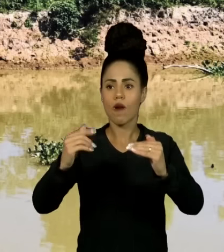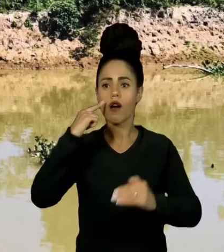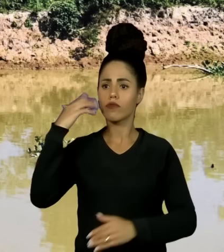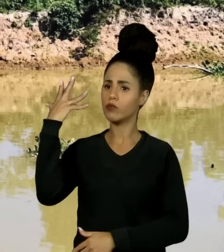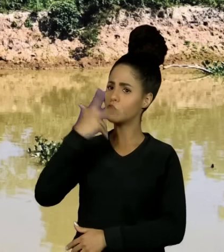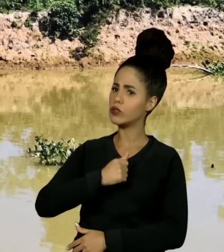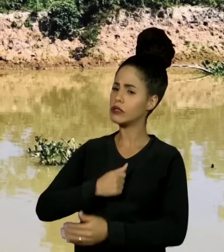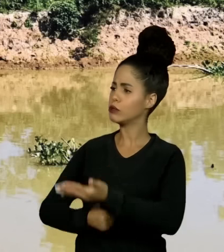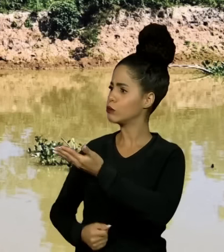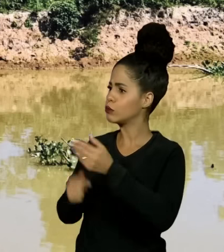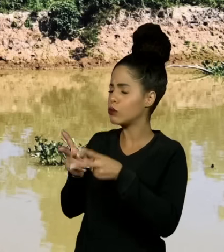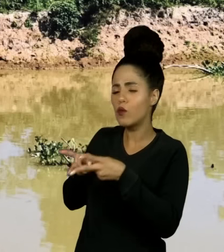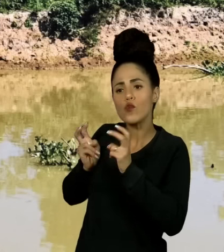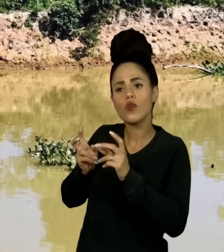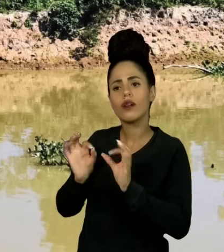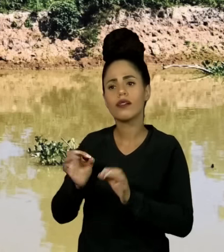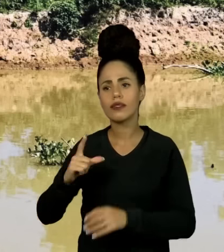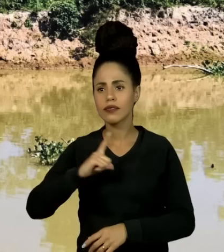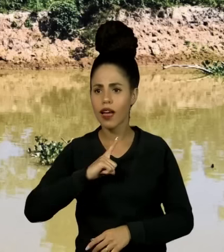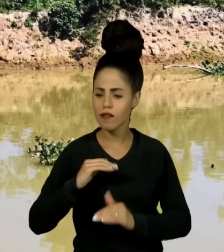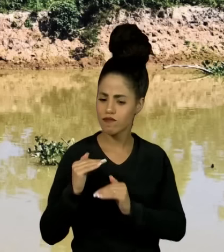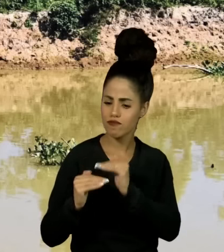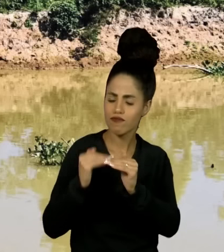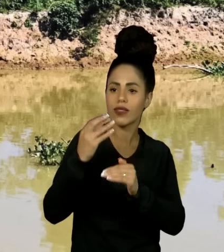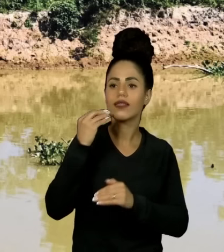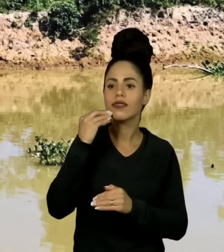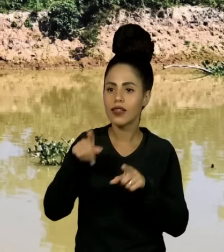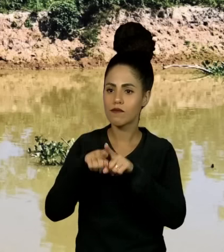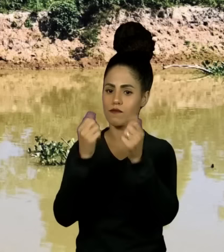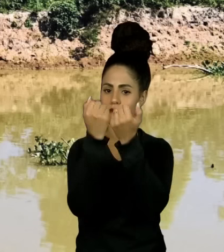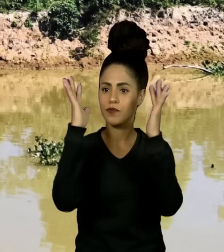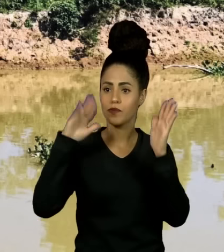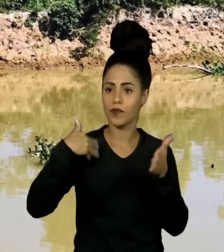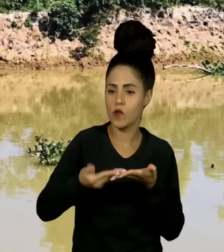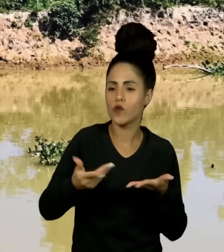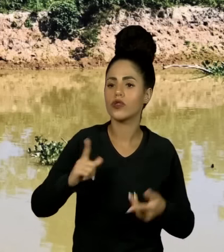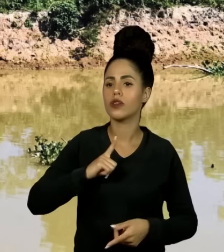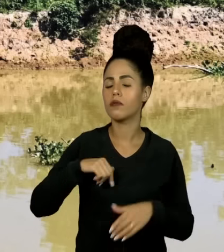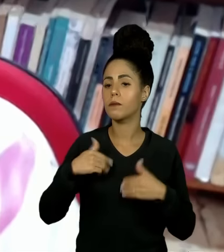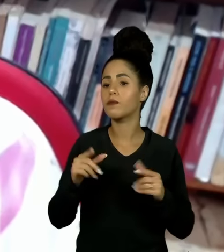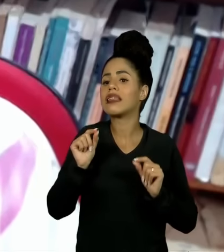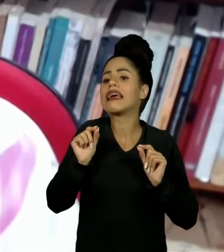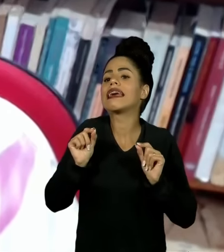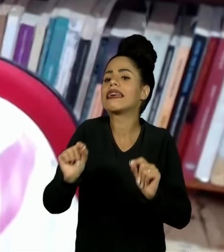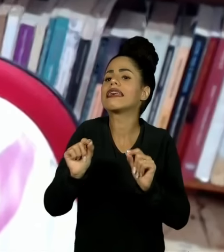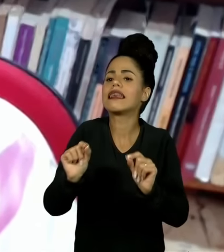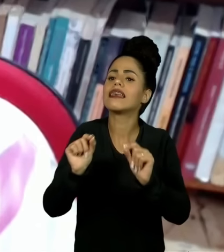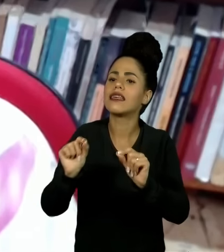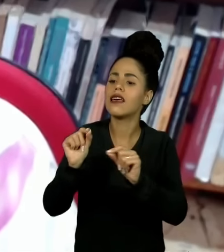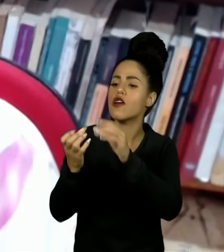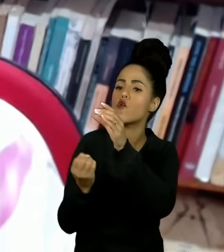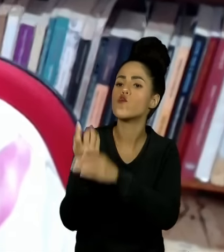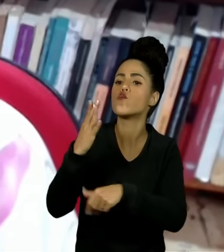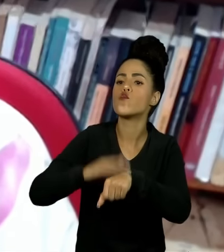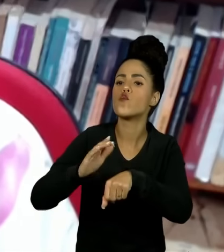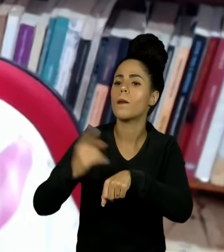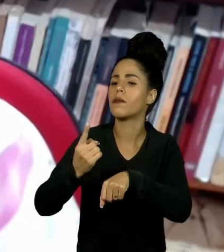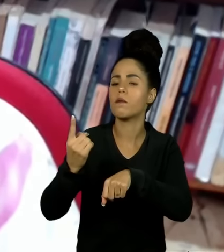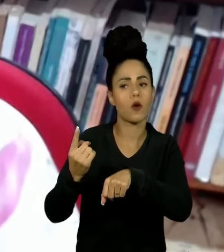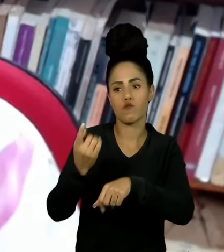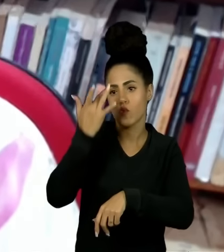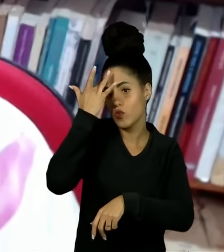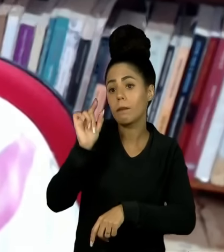né? Se desenvolve a agricultura. Ainda hoje não se sabe quem primeiro construiu esses